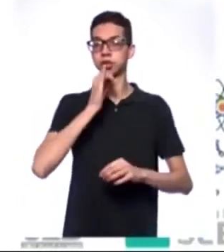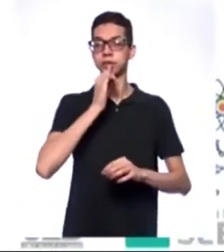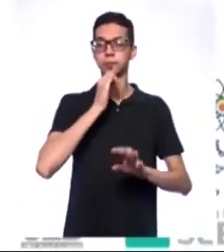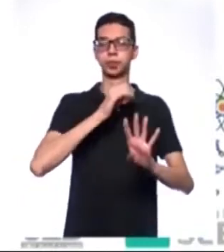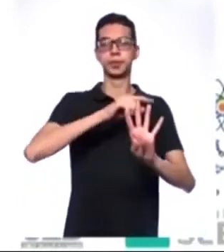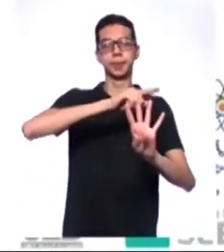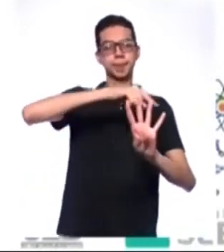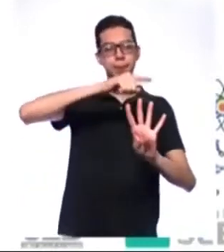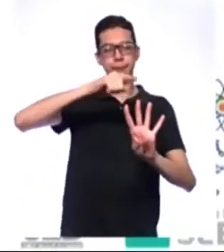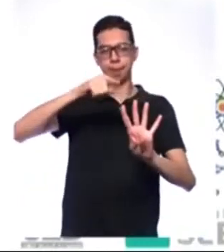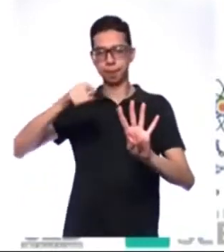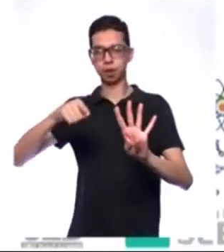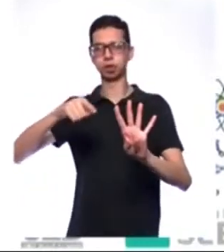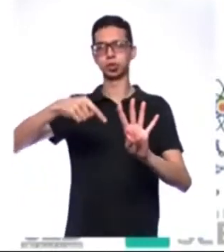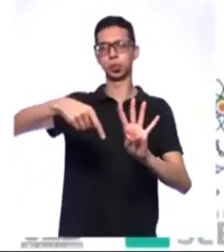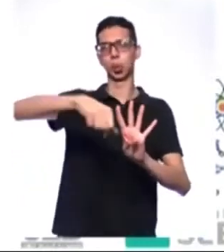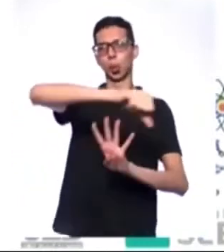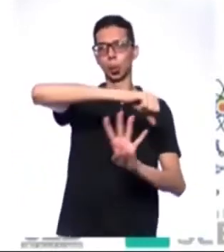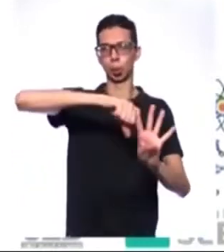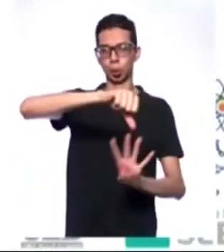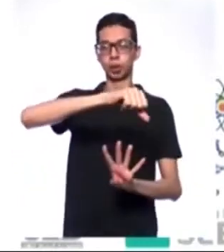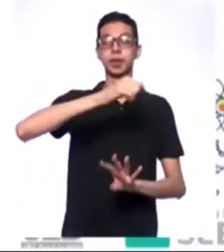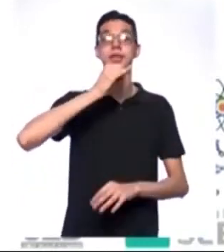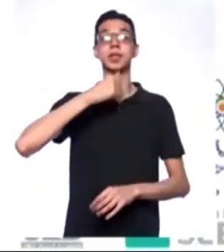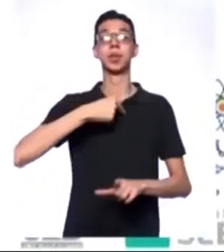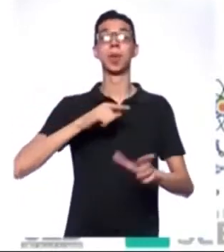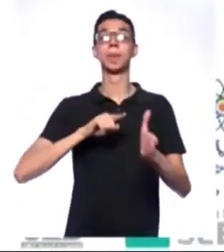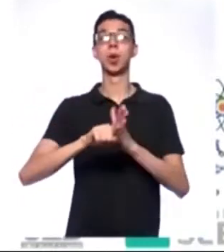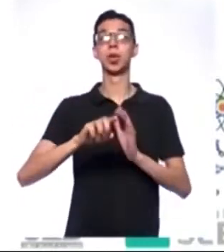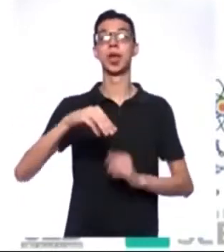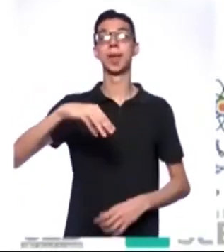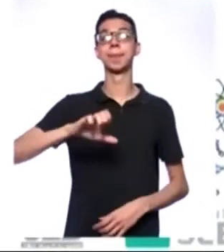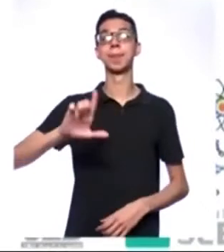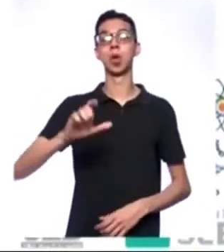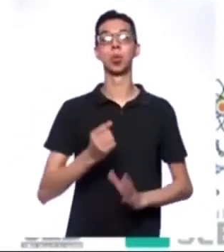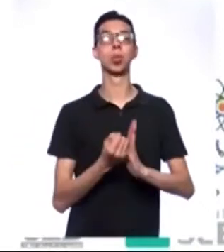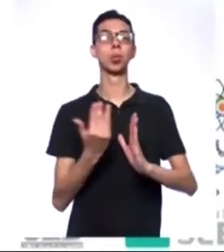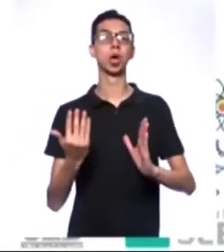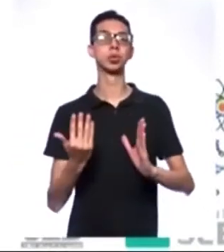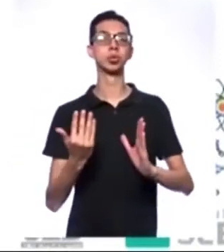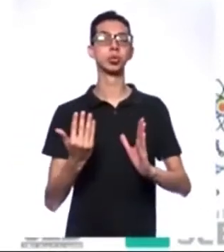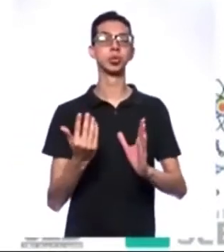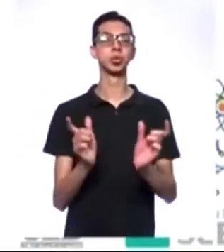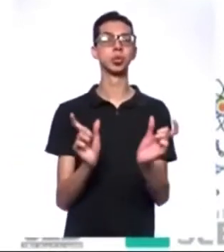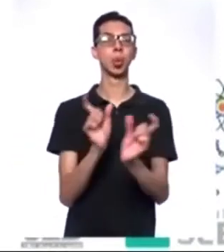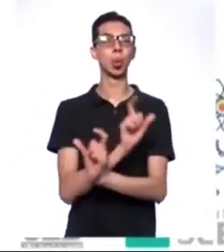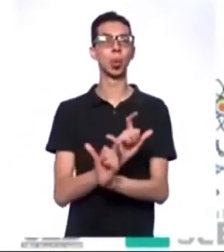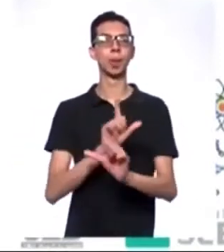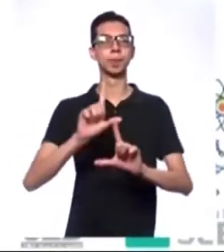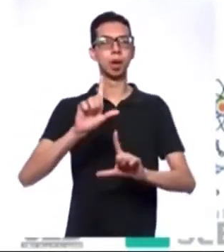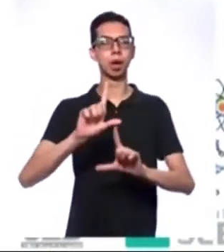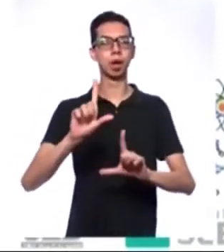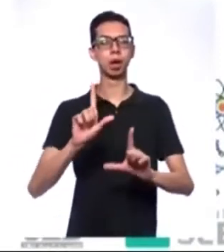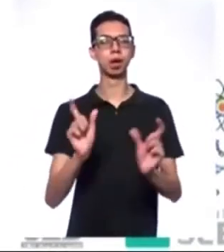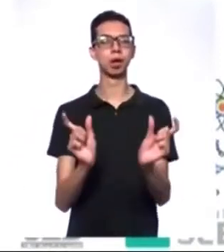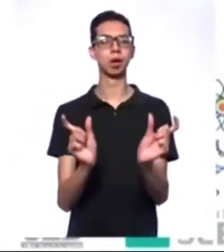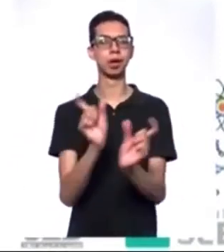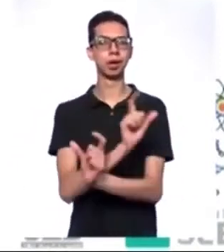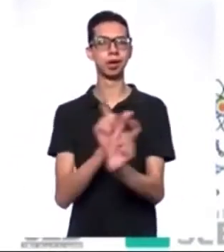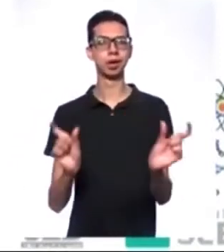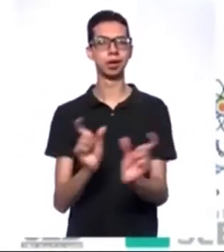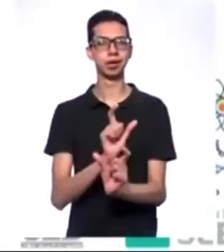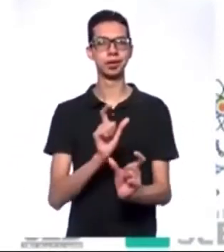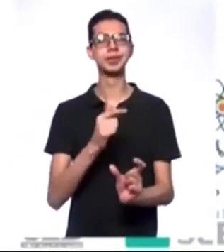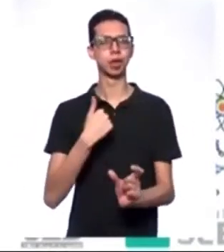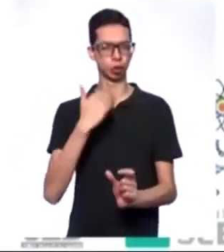e olha minha perguntinha Quais são os anagramas da palavra Mel Ah eu sei que você tá fazendo aí na sua casa você tá